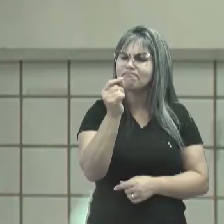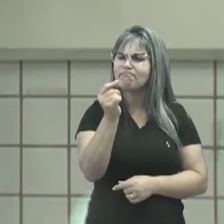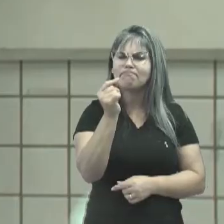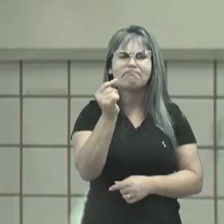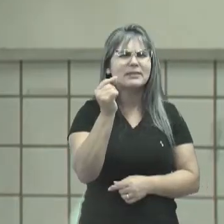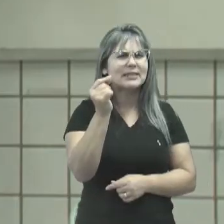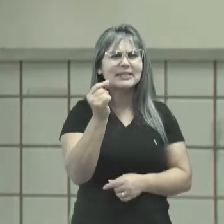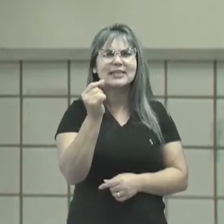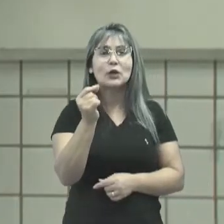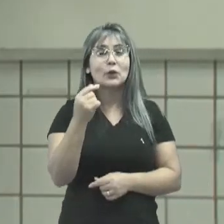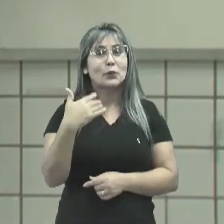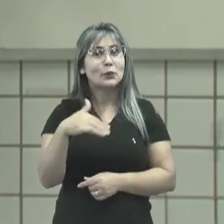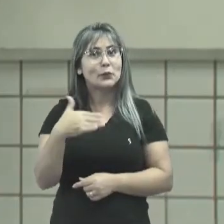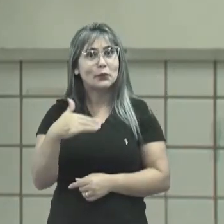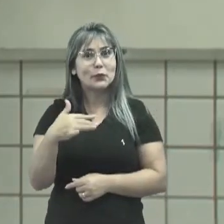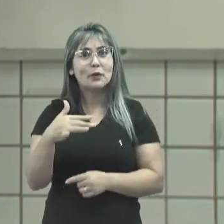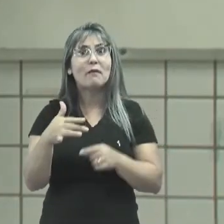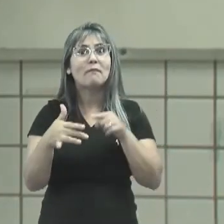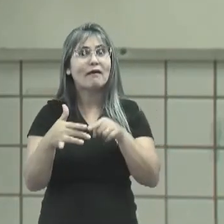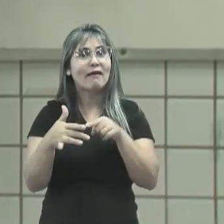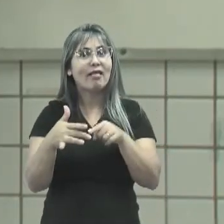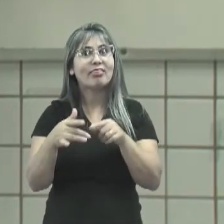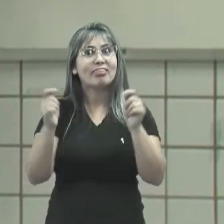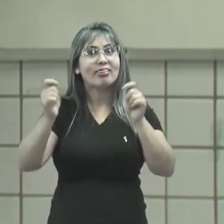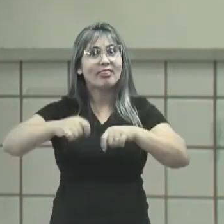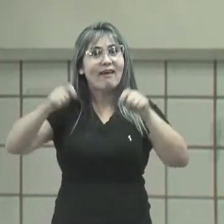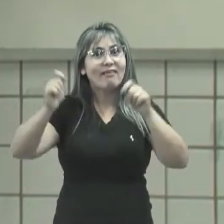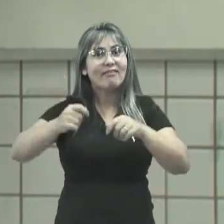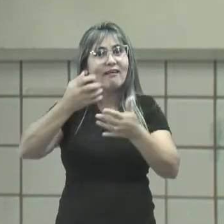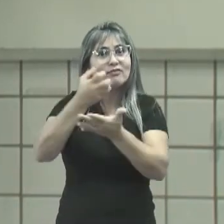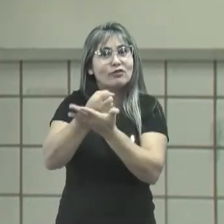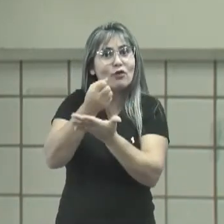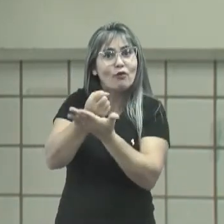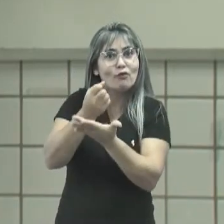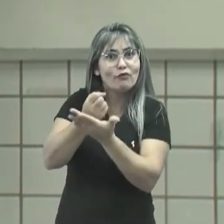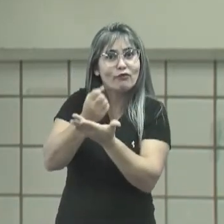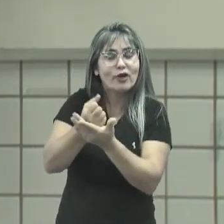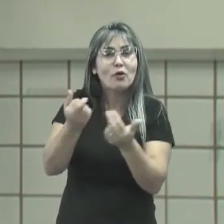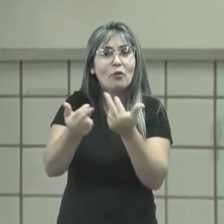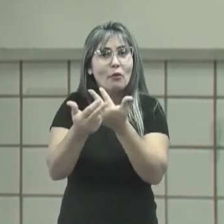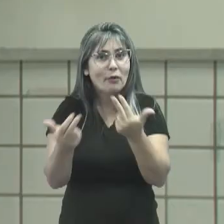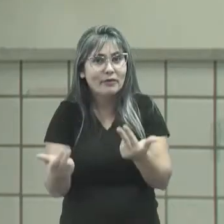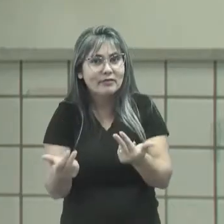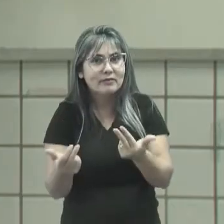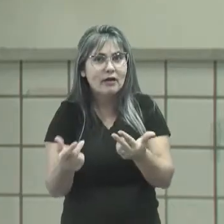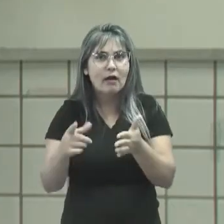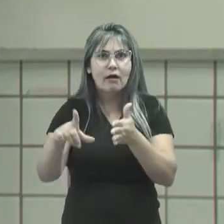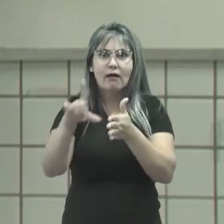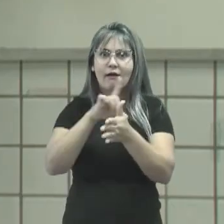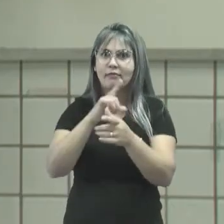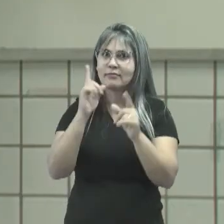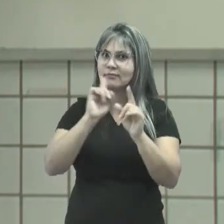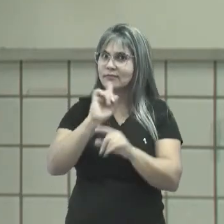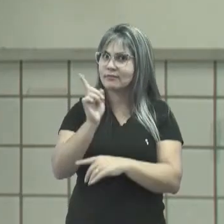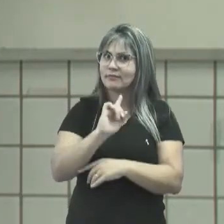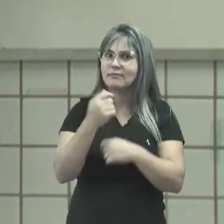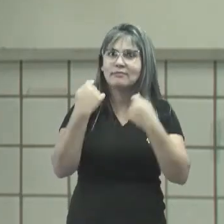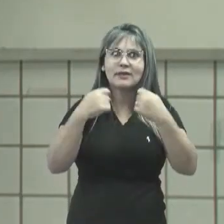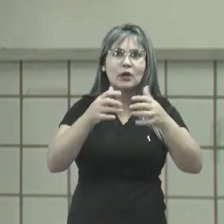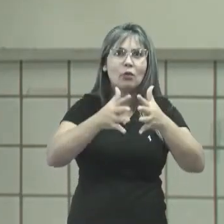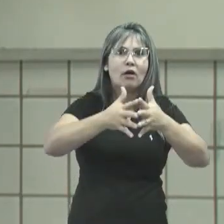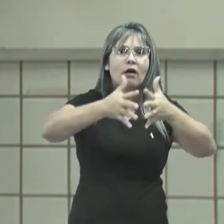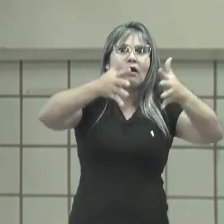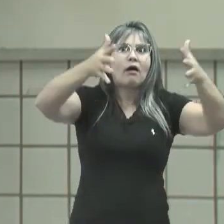milionésima parte do milímetro, tá bom? Milímetro é a décima parte do centímetro. Então, 1 centímetro dividido em 10, e se